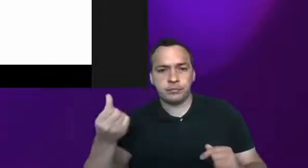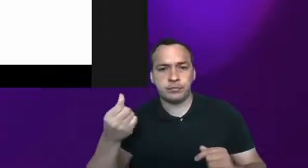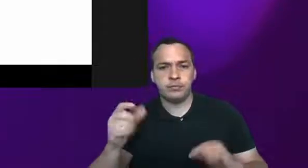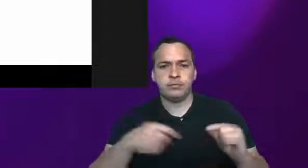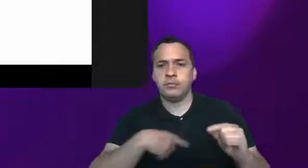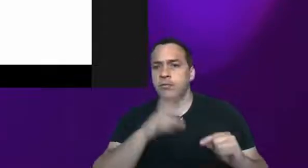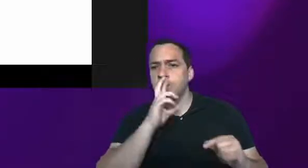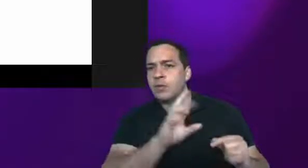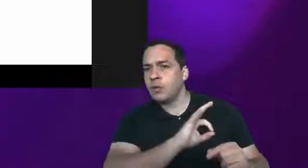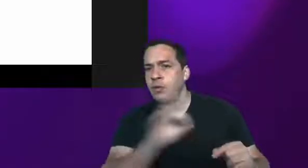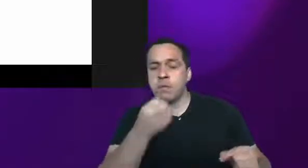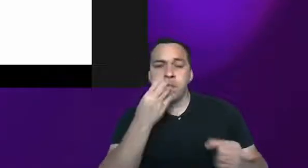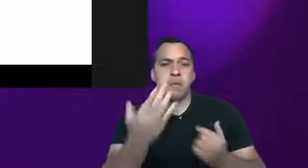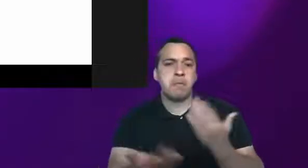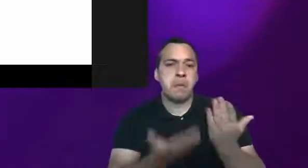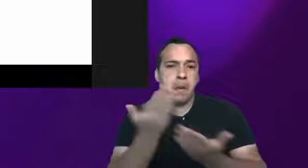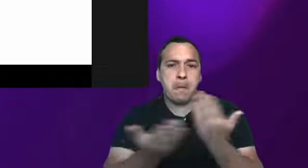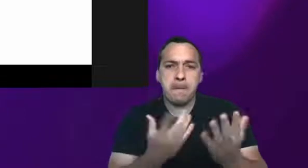à quimioterapia.